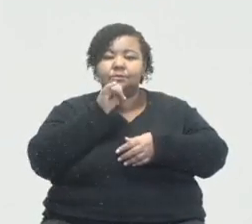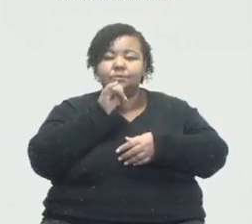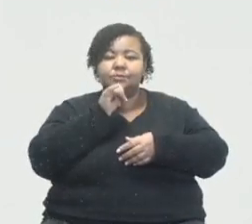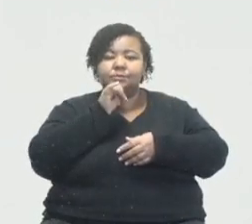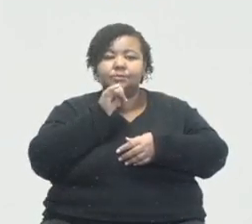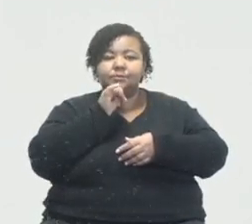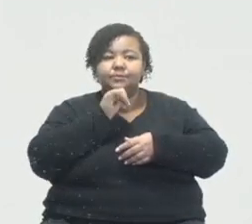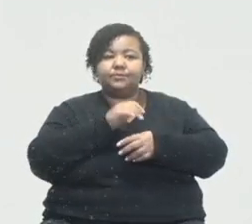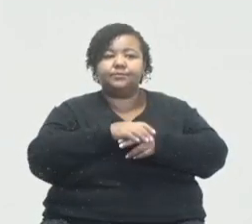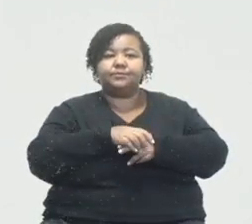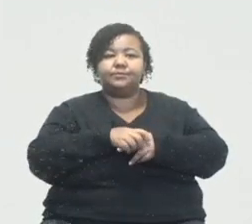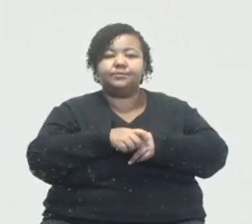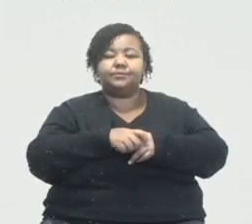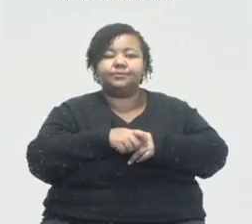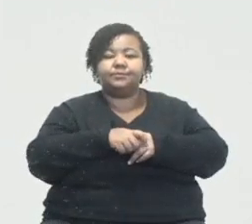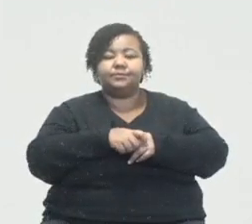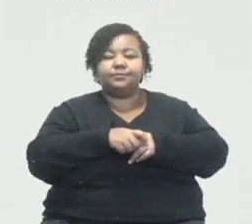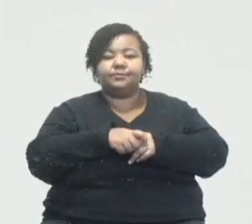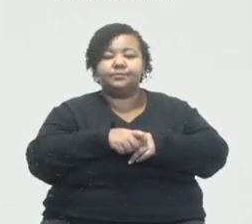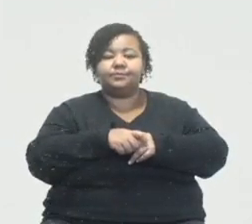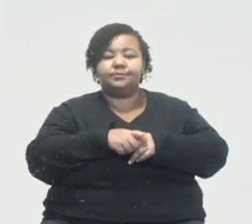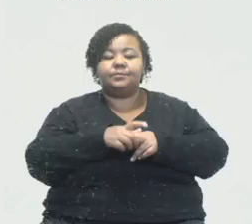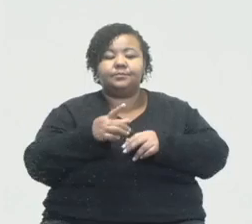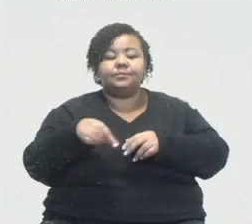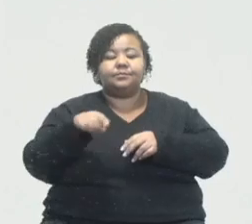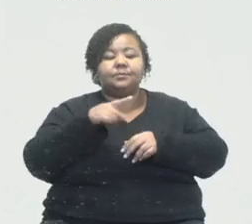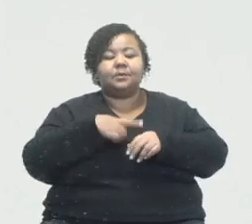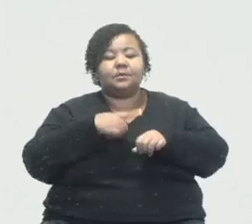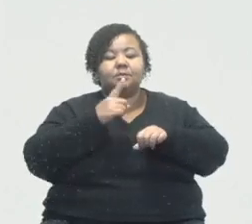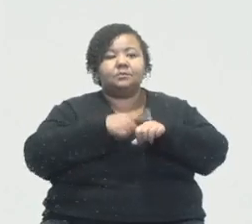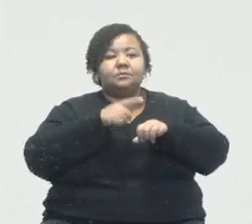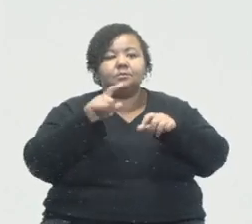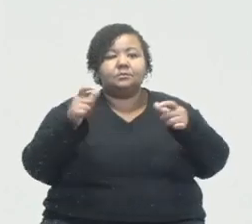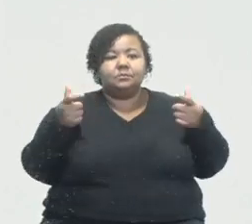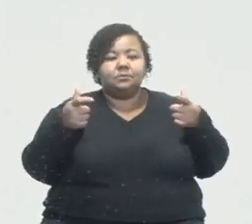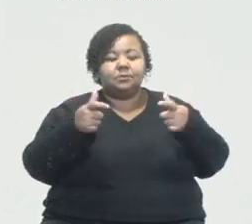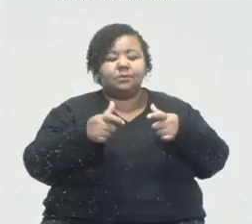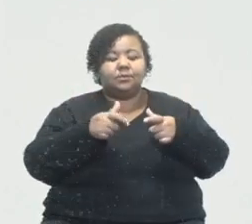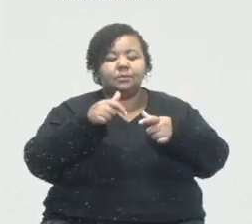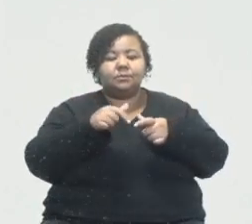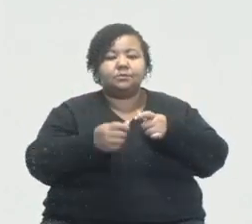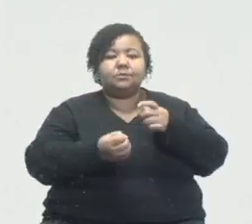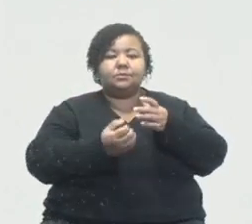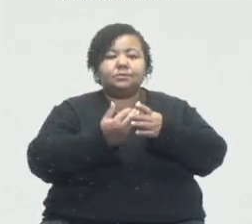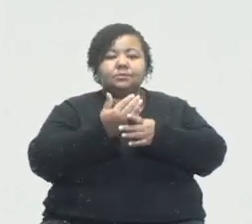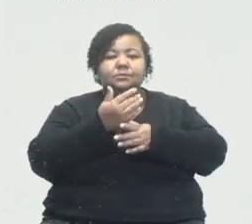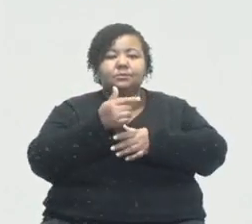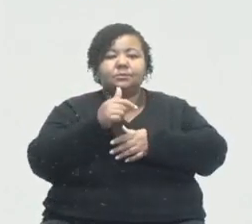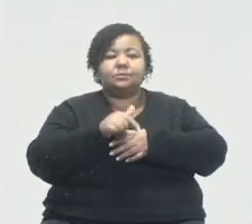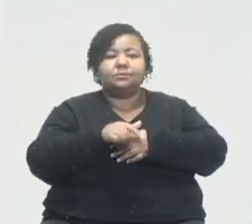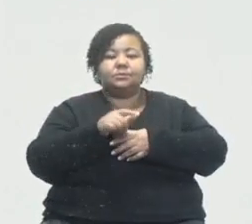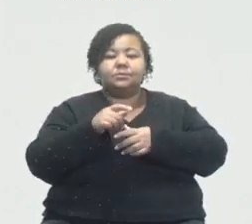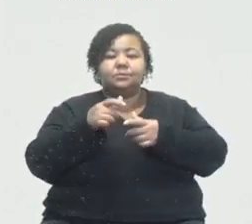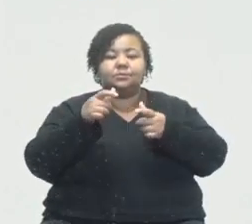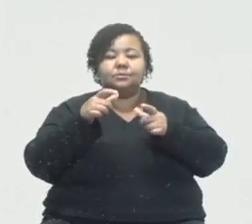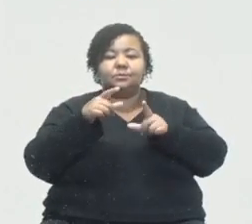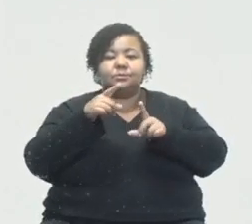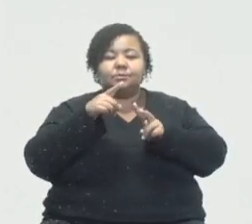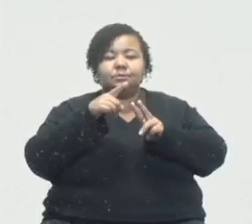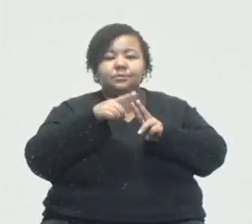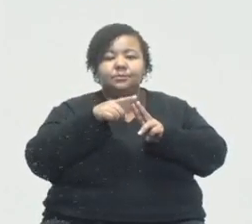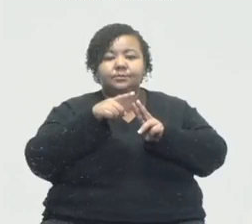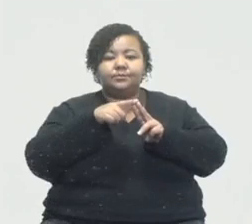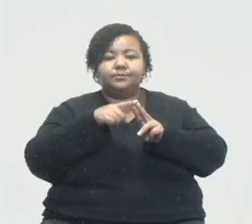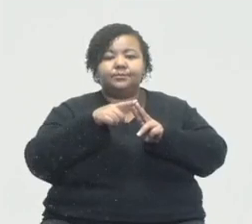Nós temos aqui que para determinar o menor conjunto gerador de um espaço vetorial, é necessário usar